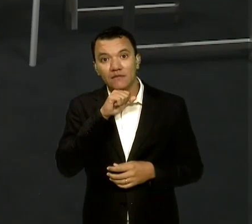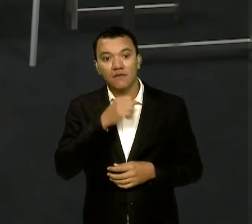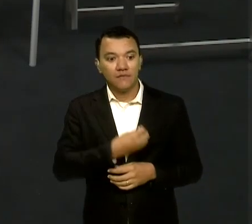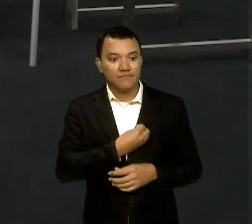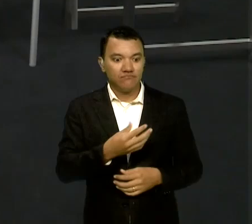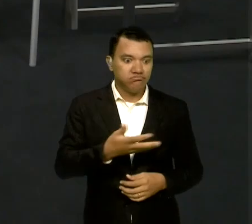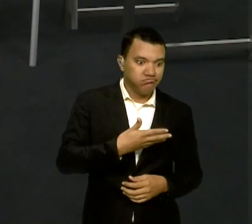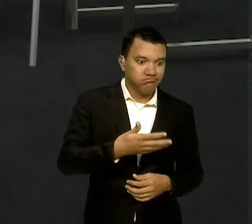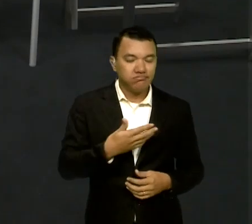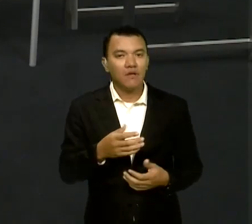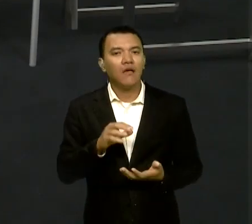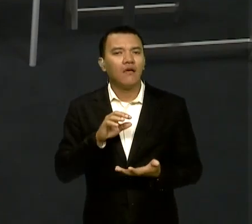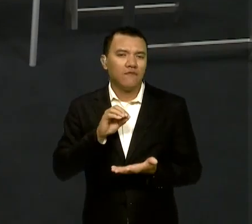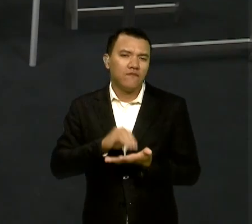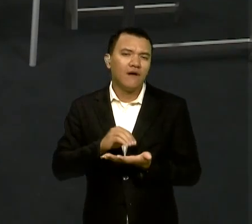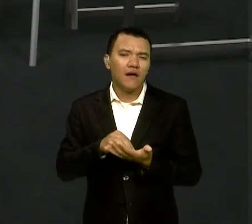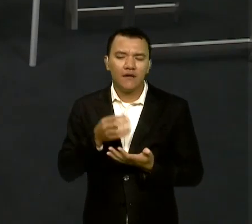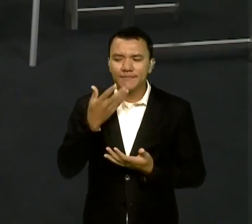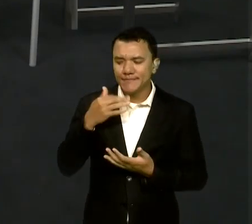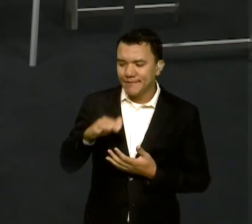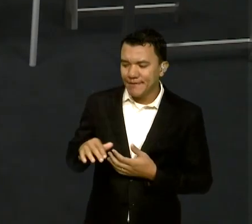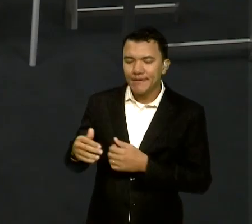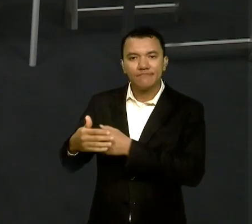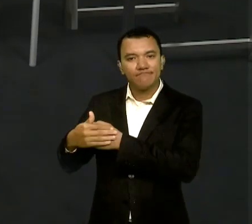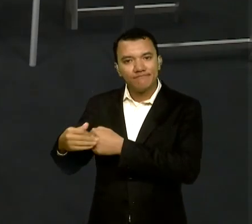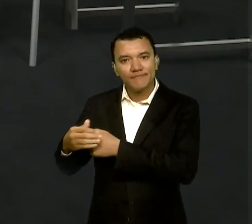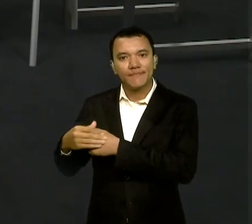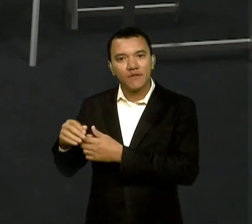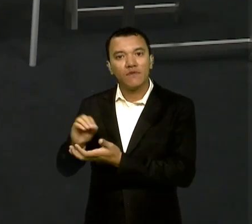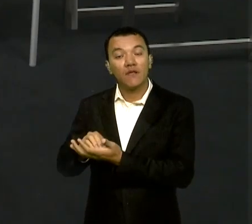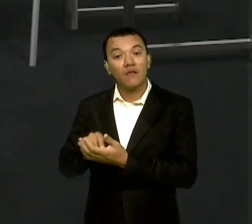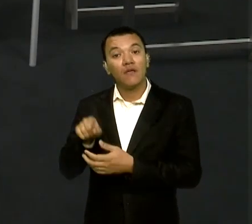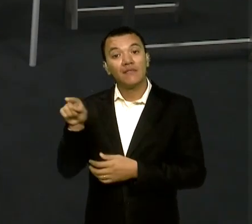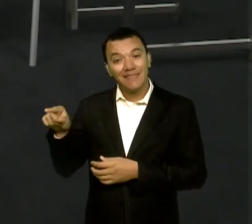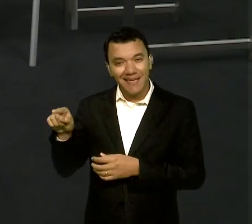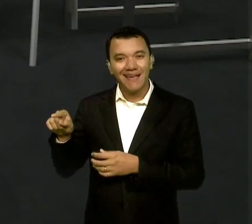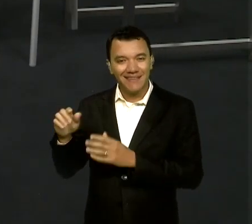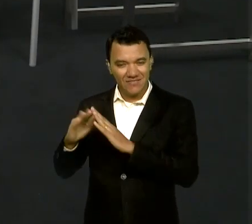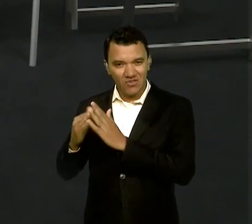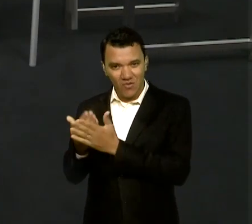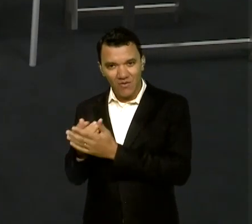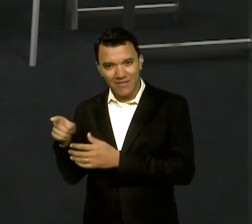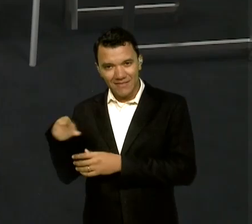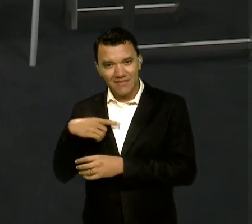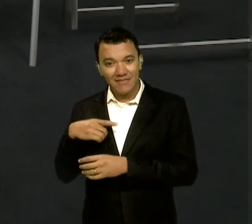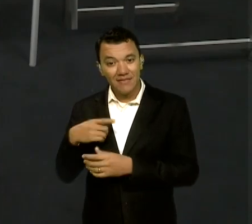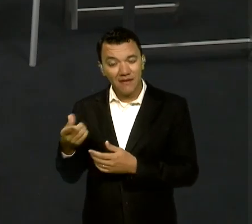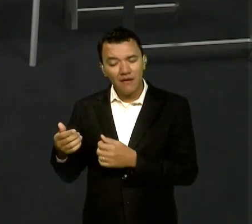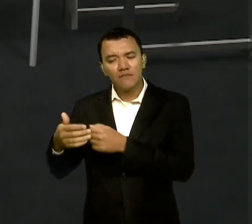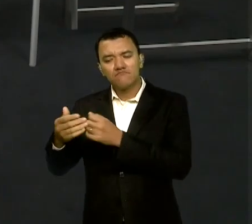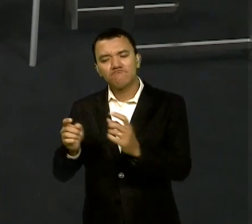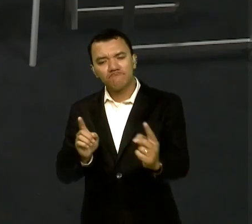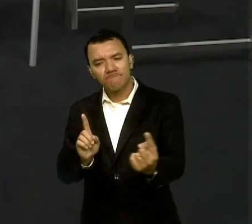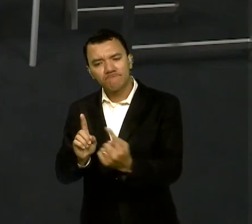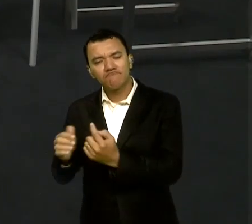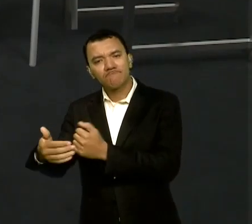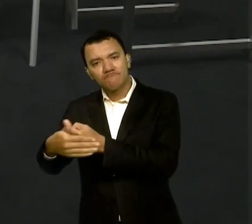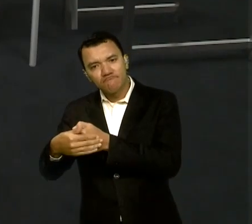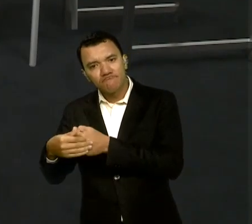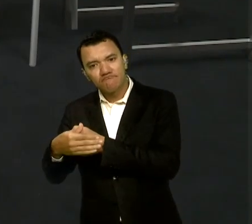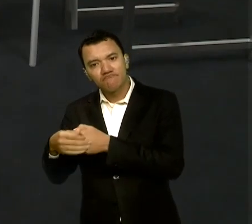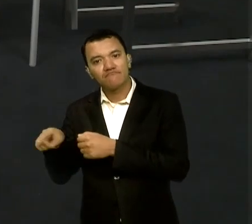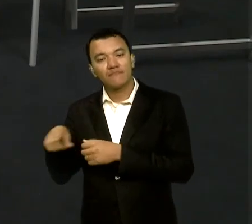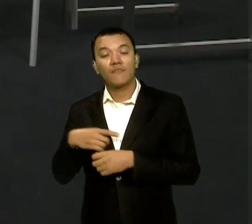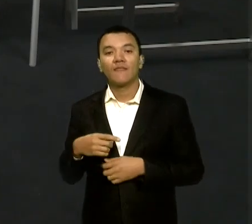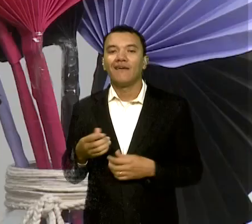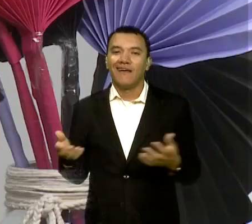tanto afeto para uma criança. Sim. E as crianças lá são bem acolhidas nesse sentido. Tão tal que quando eles estão de férias, eles estão agora